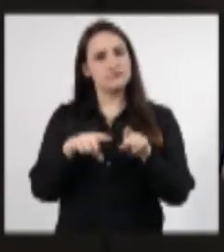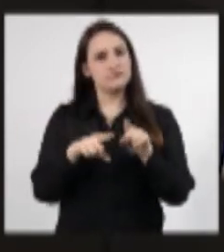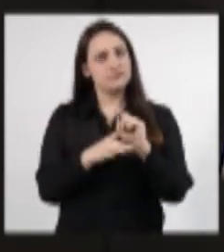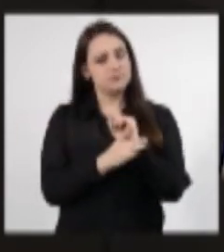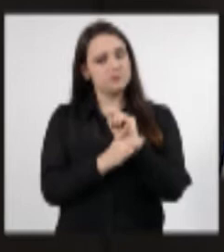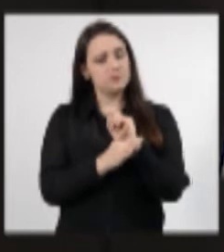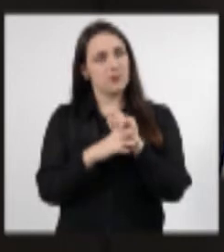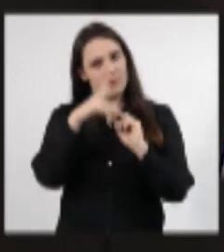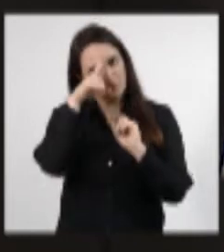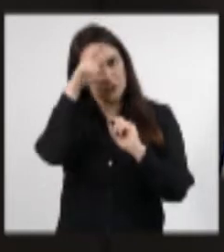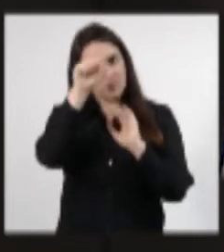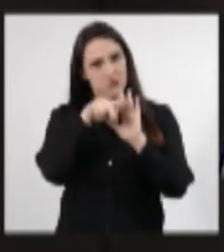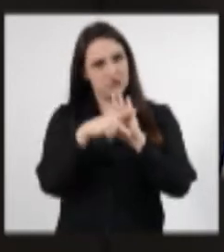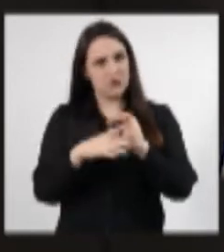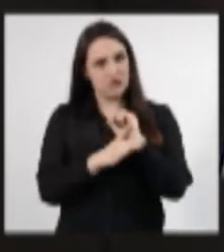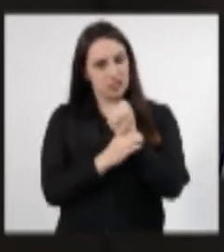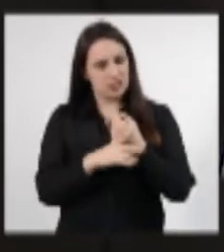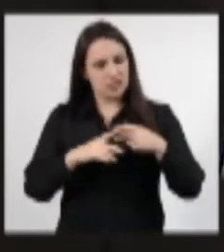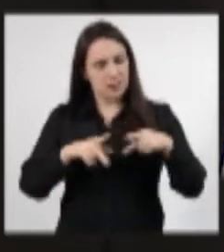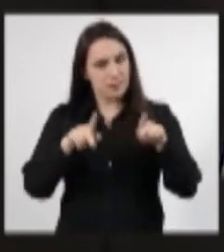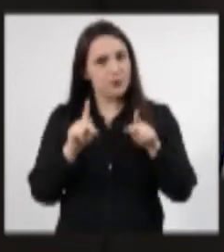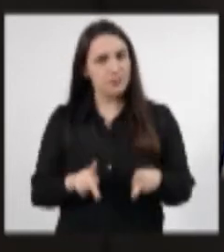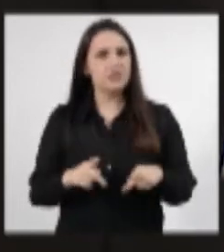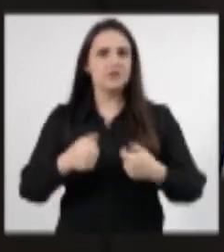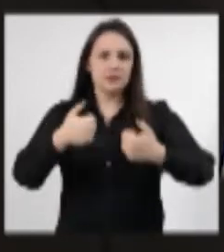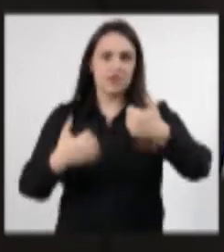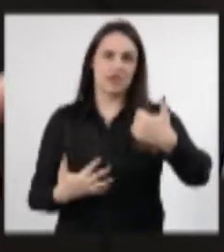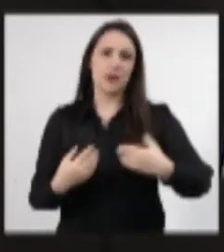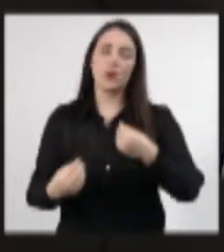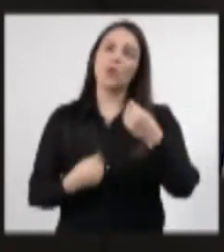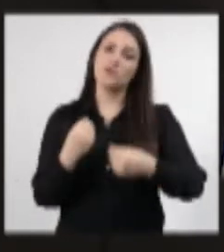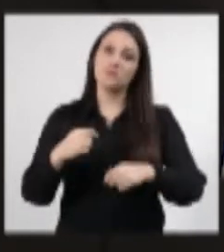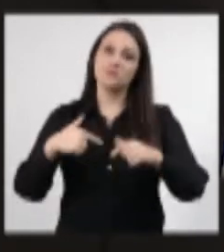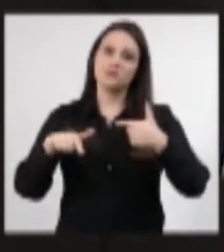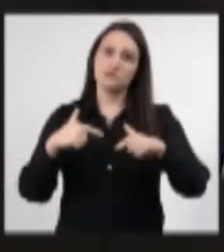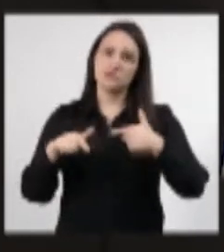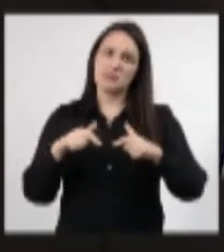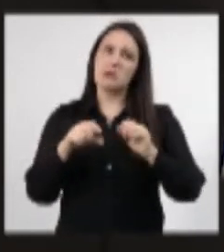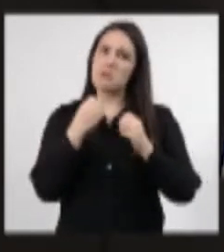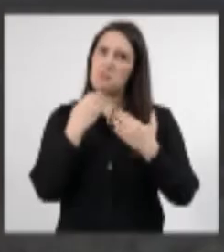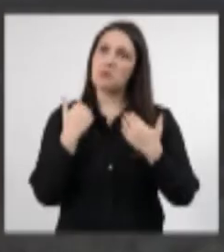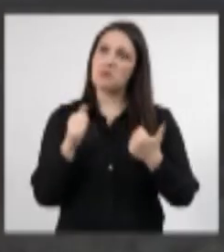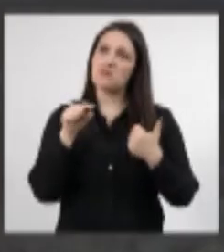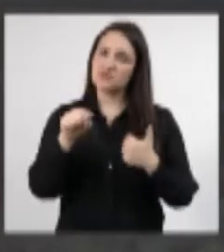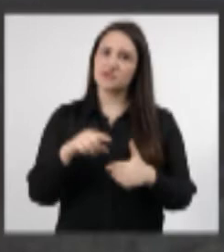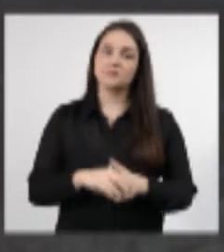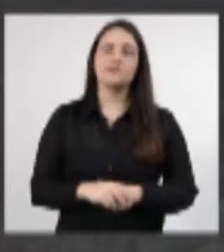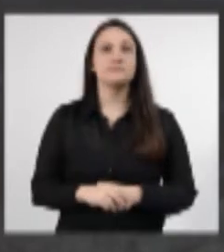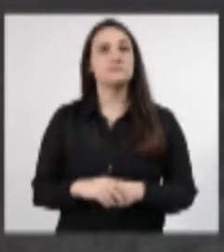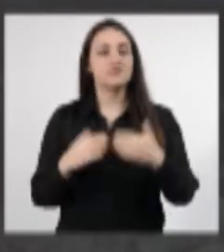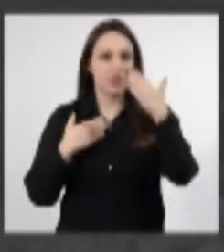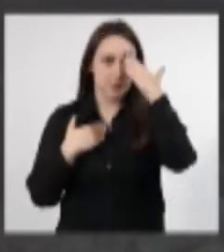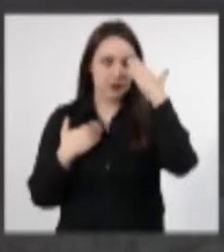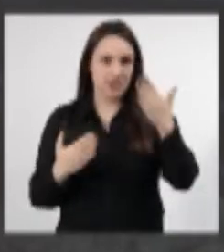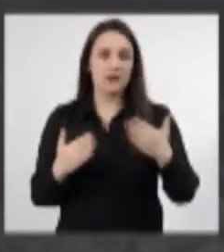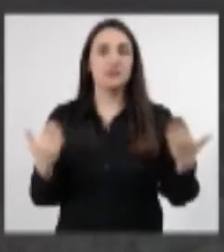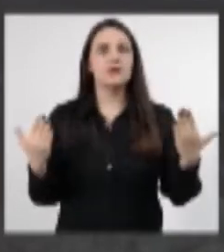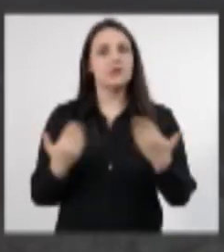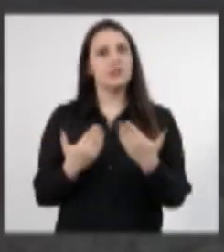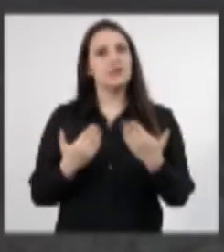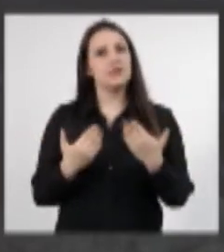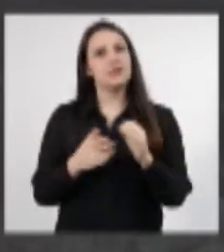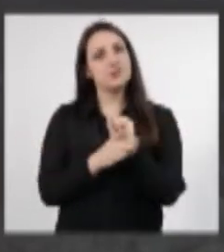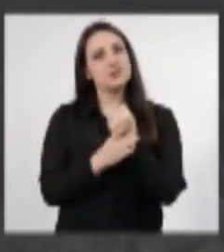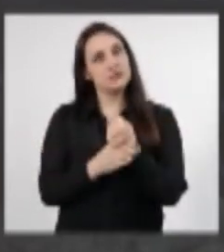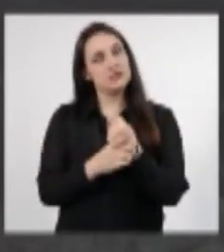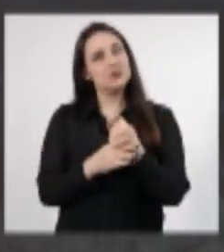nos procuram e falam muito bem acerca da condução dos trabalhos de sua parte. Obrigada, doutor. Em nome do programa Segurança